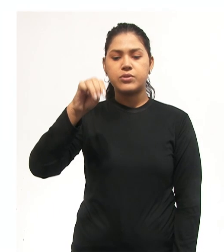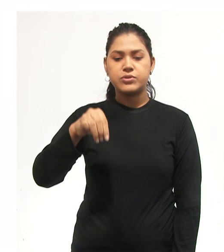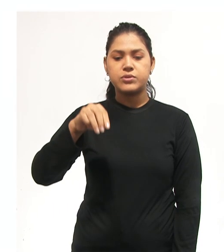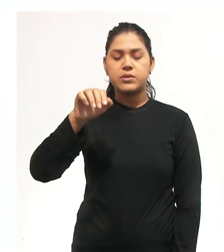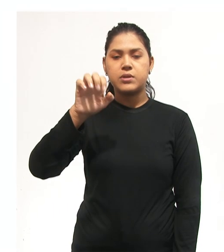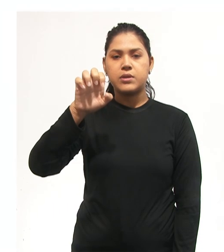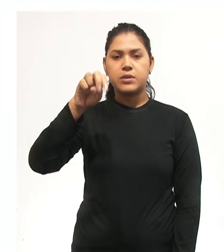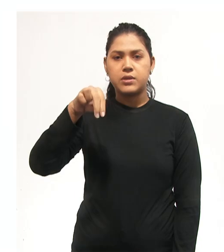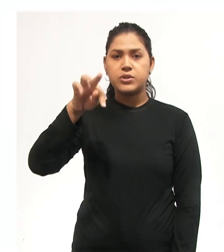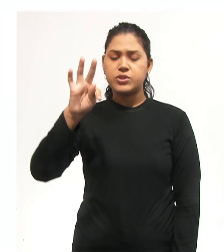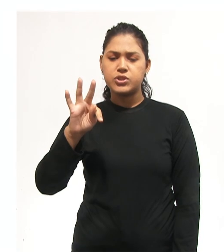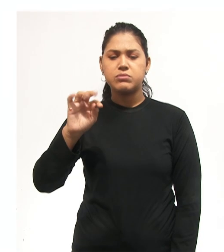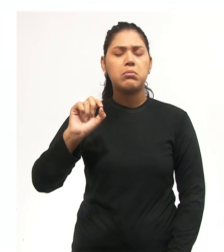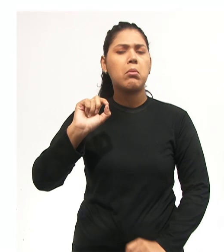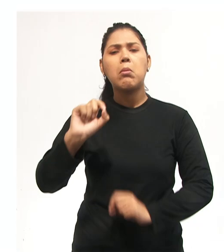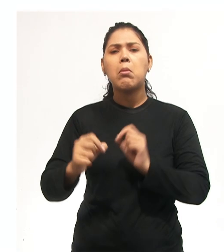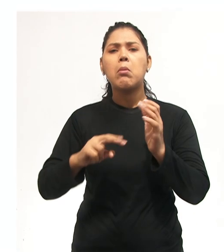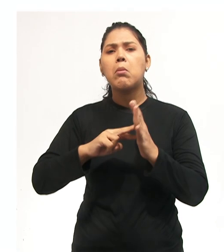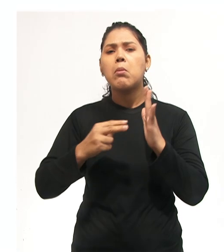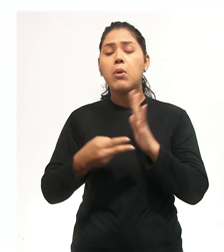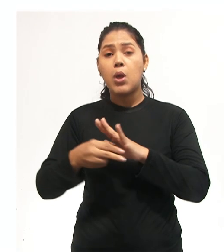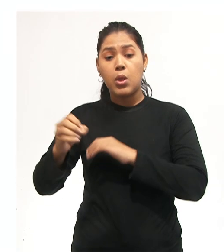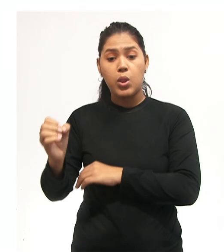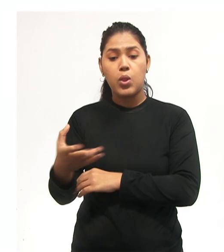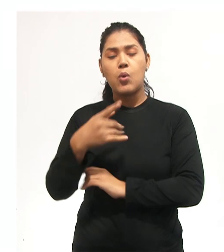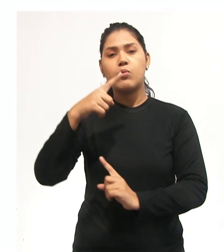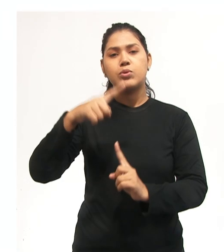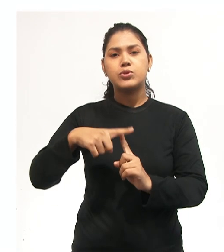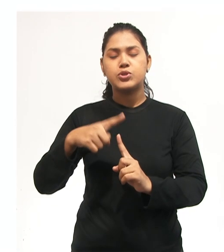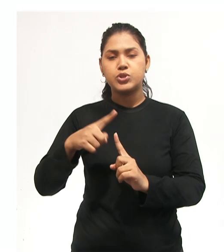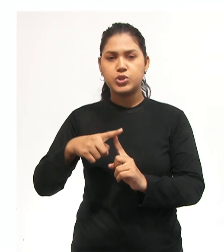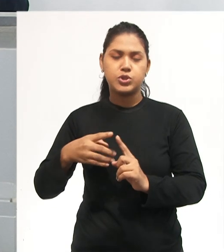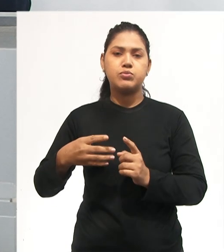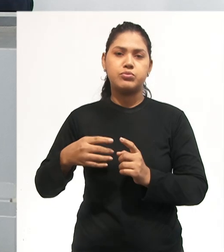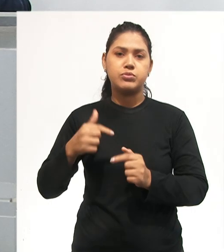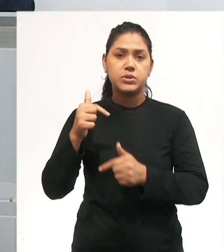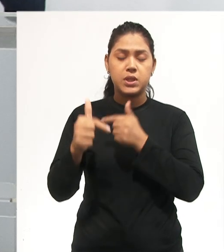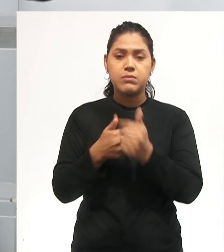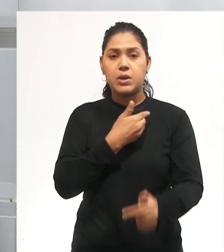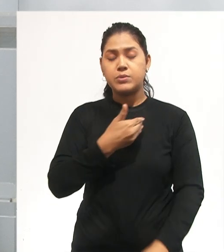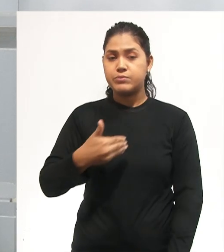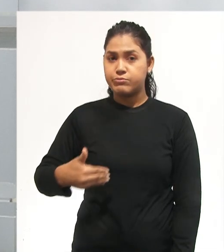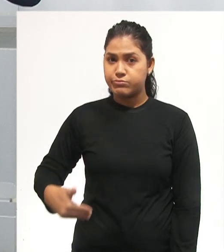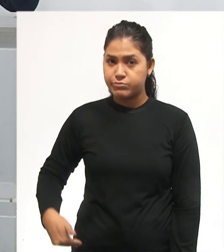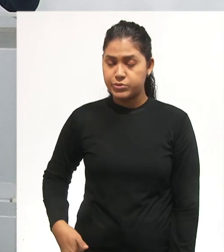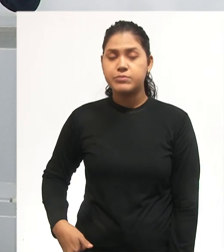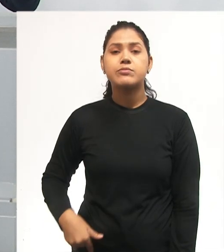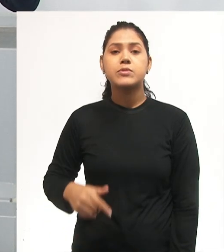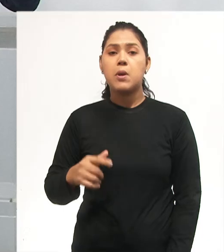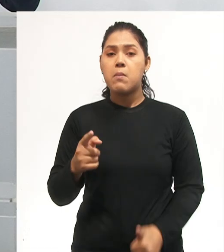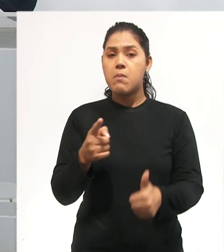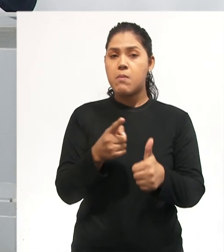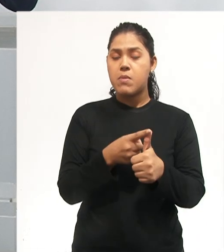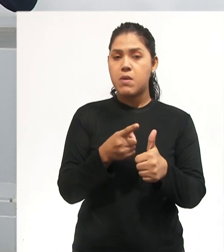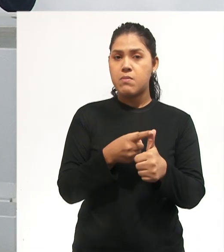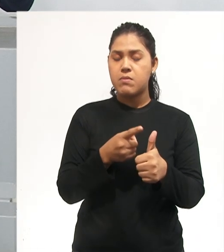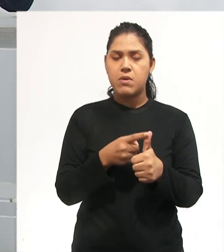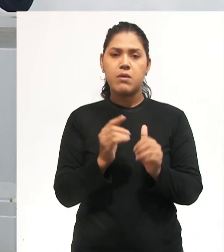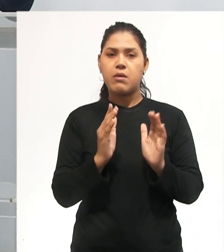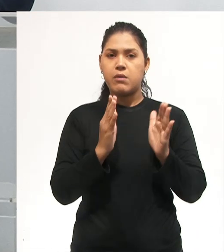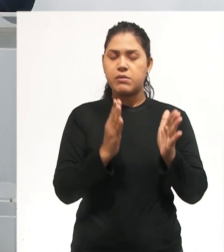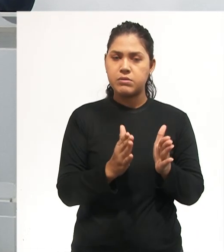e foco em resultados na administração pública. Então, esse salto entre um Estado